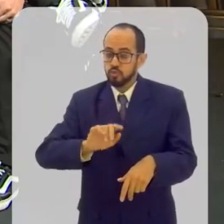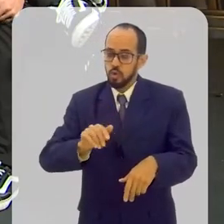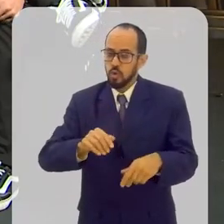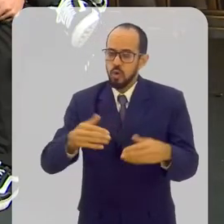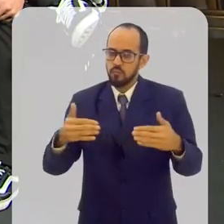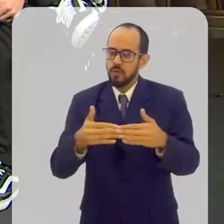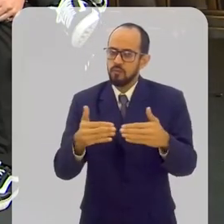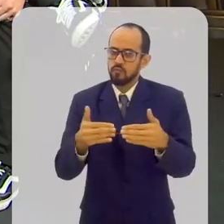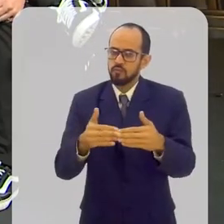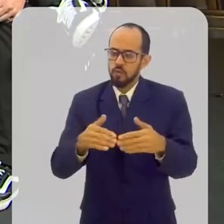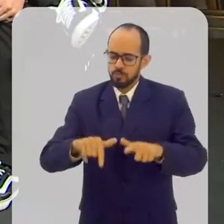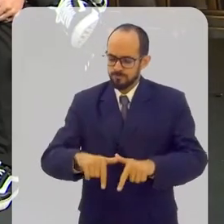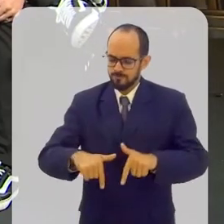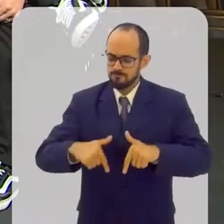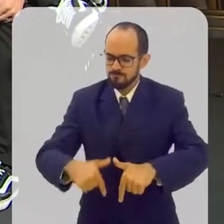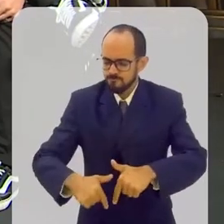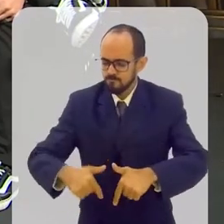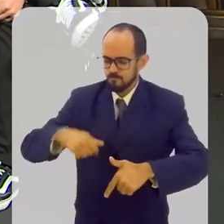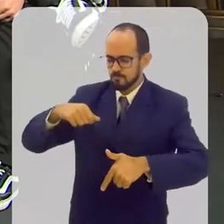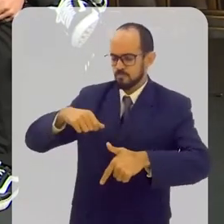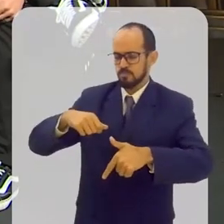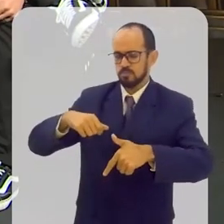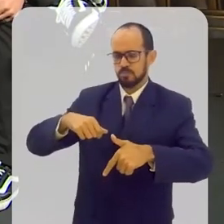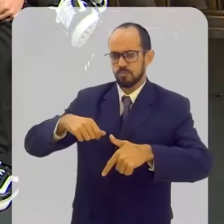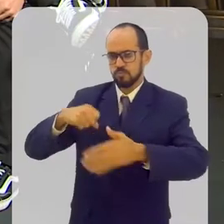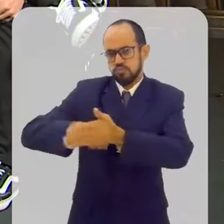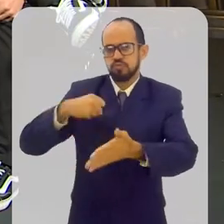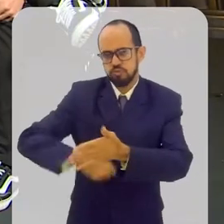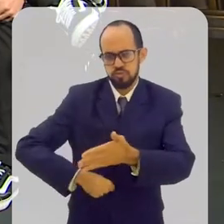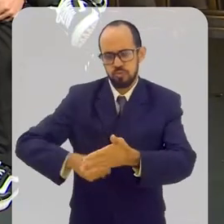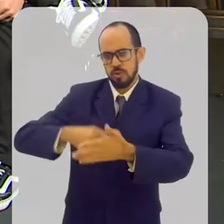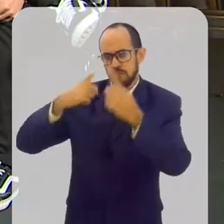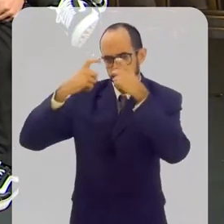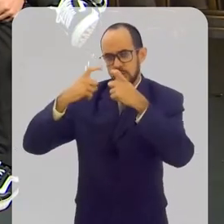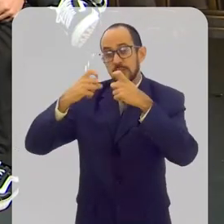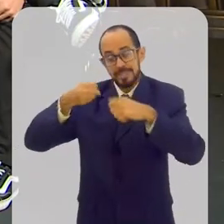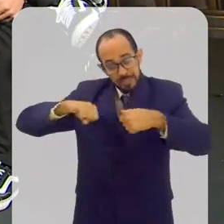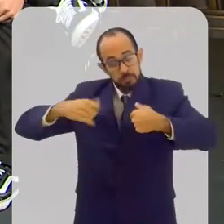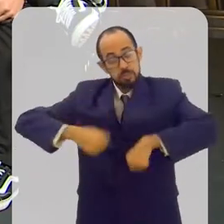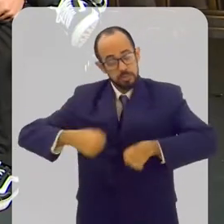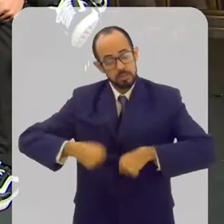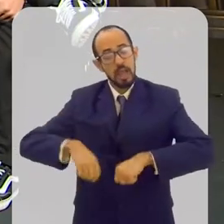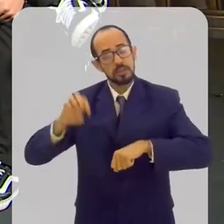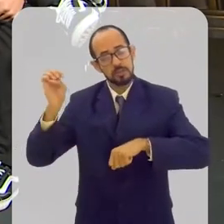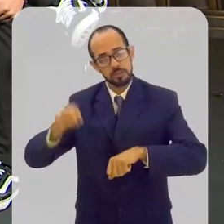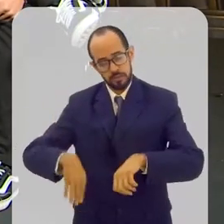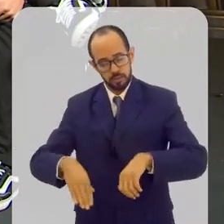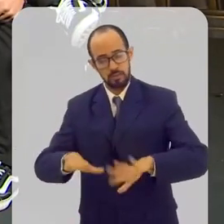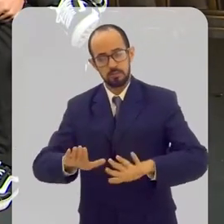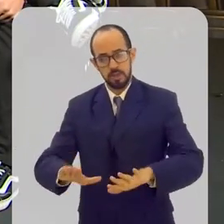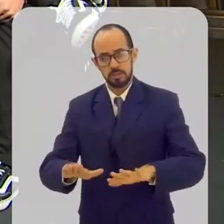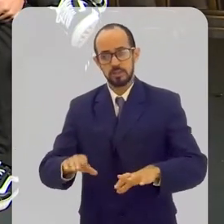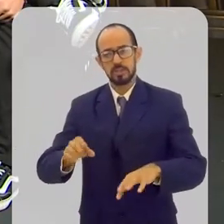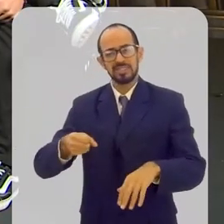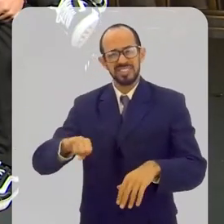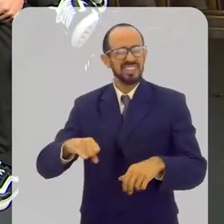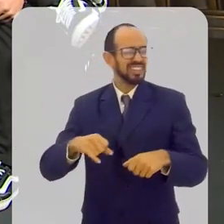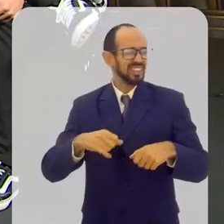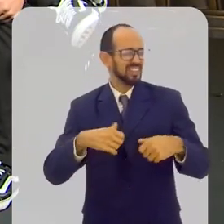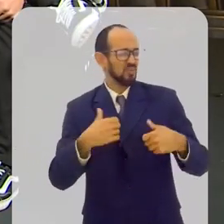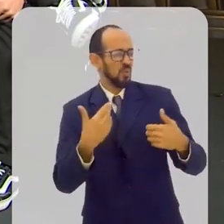do enfrentamento. Óbvio que se tiver que fazer, o farei. Se for uma questão,